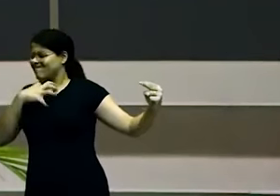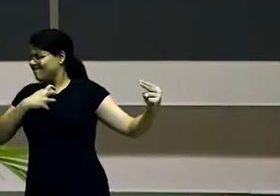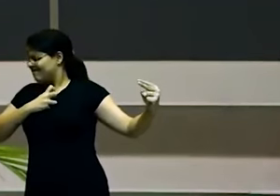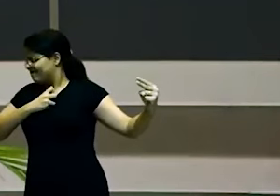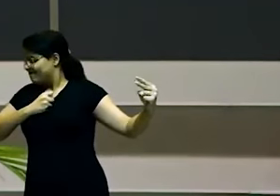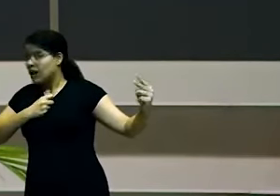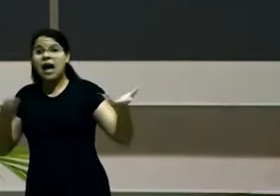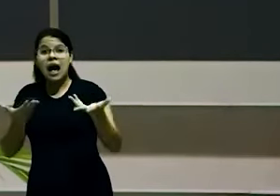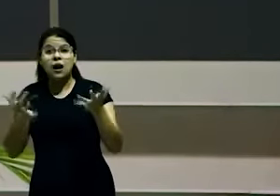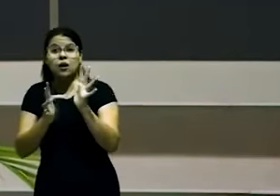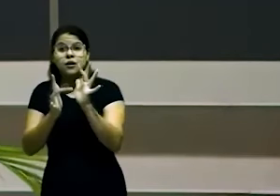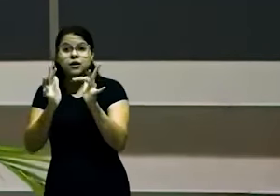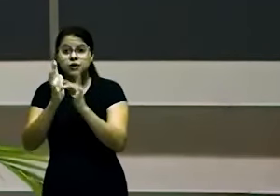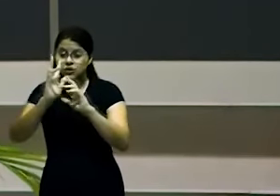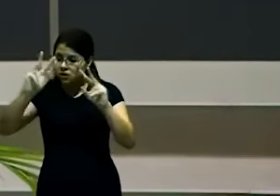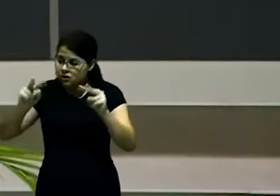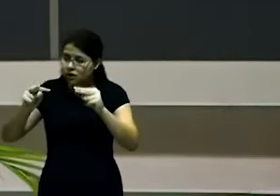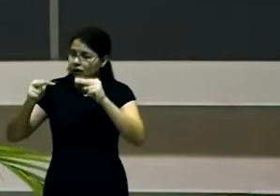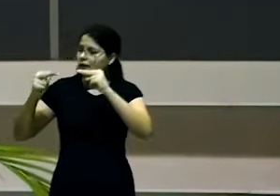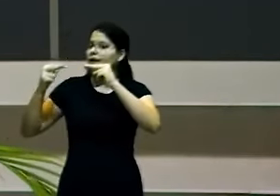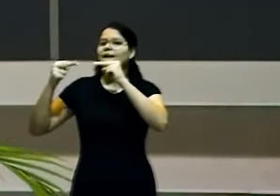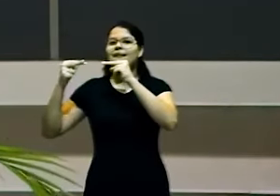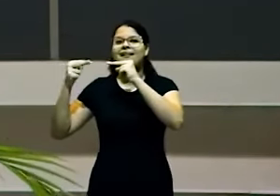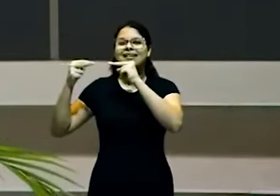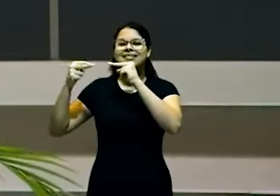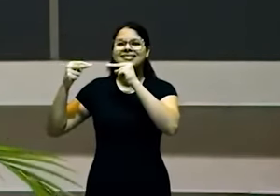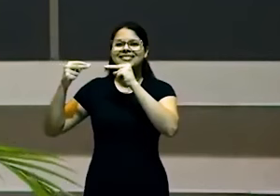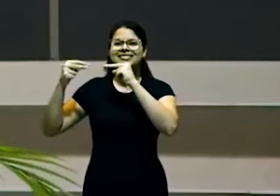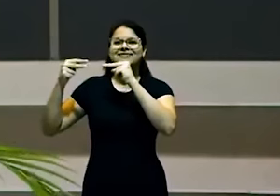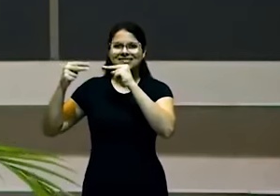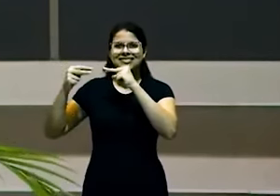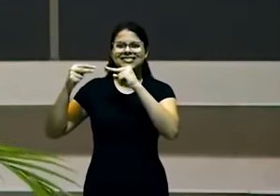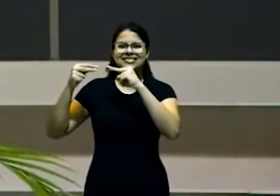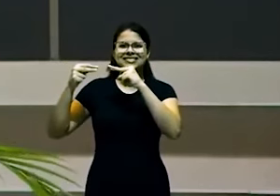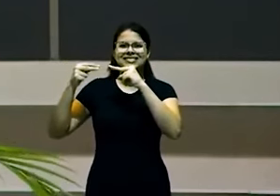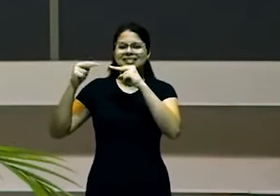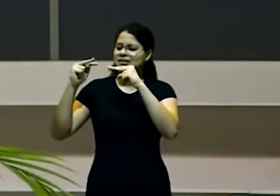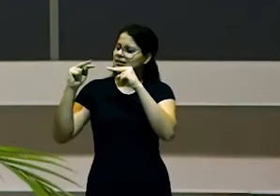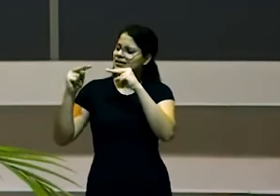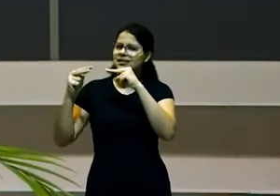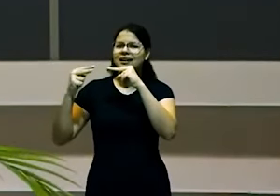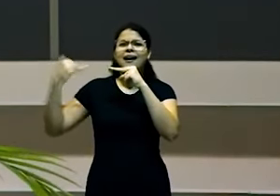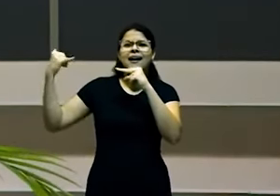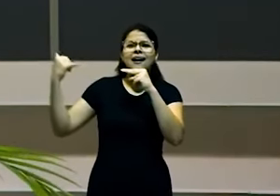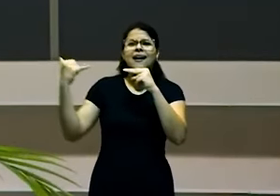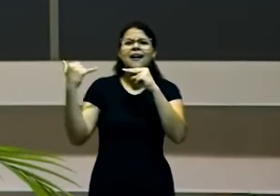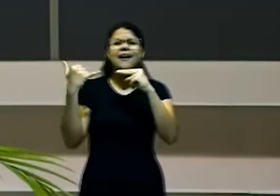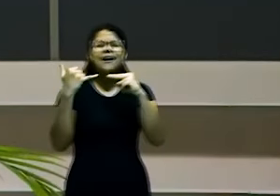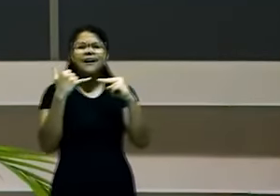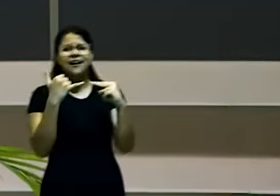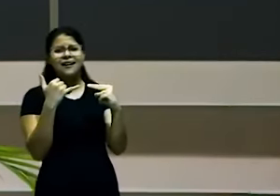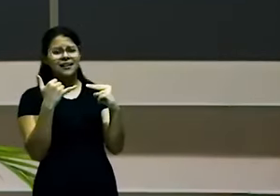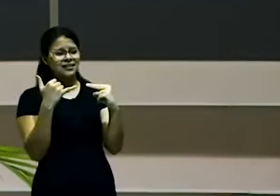aava novamente ele está ali de Novo Olho no olho com Jesus a Bíblia diz que Jesus olha para Pedro e diz assim aí